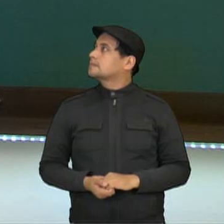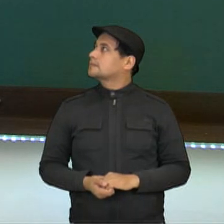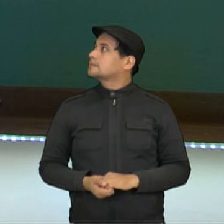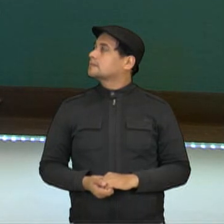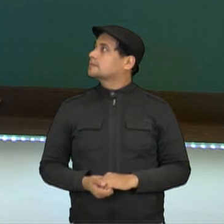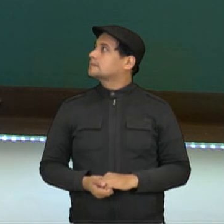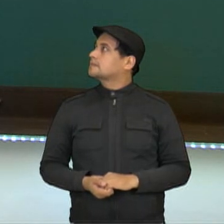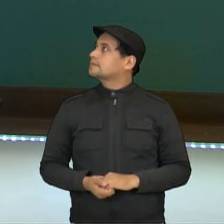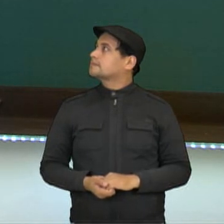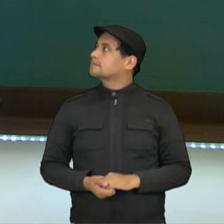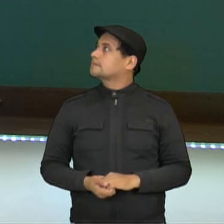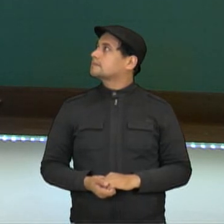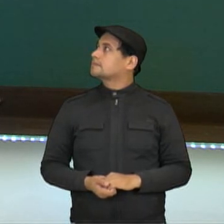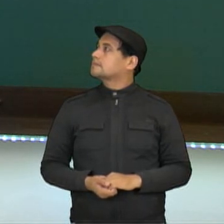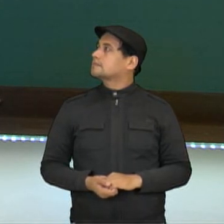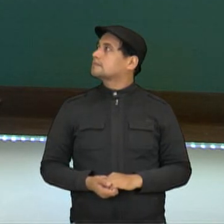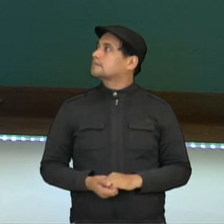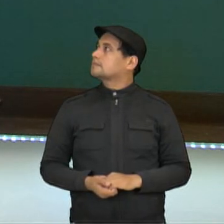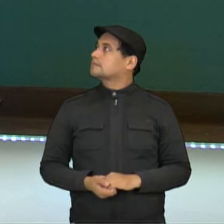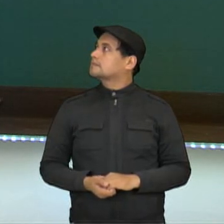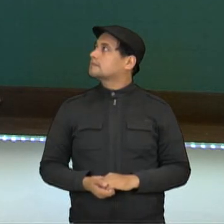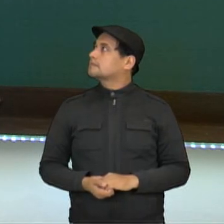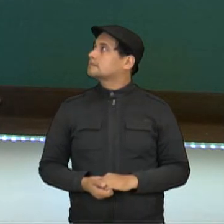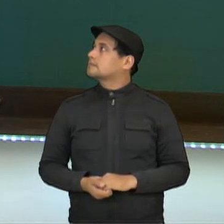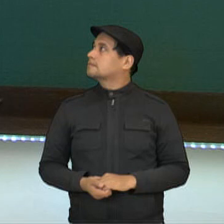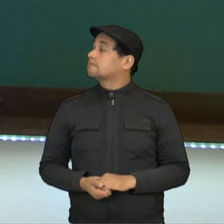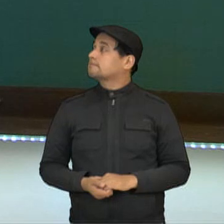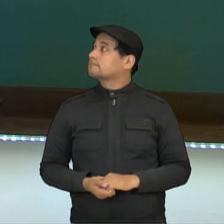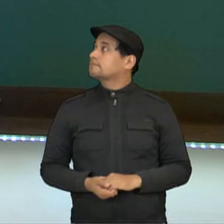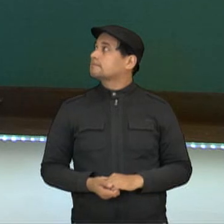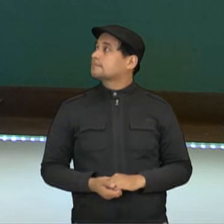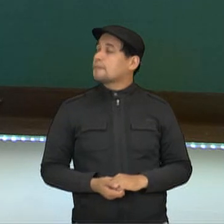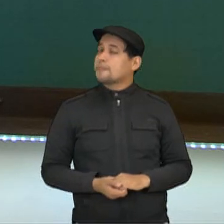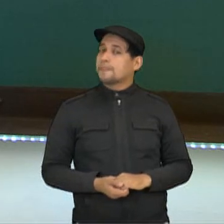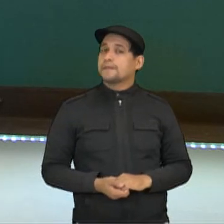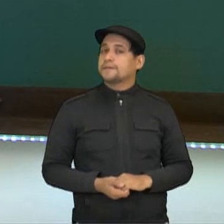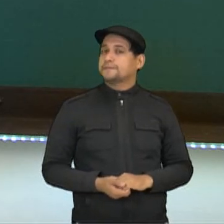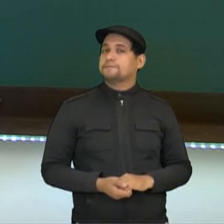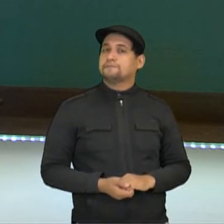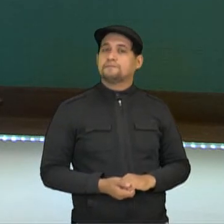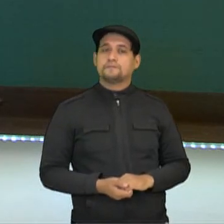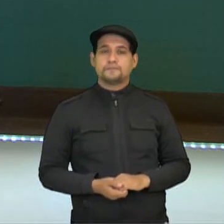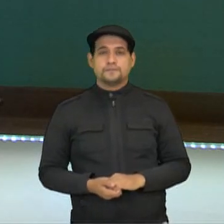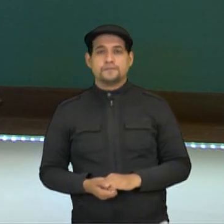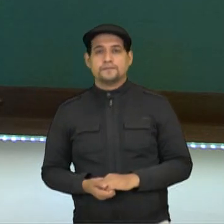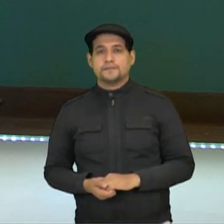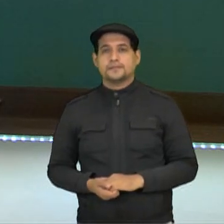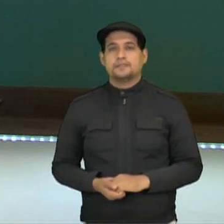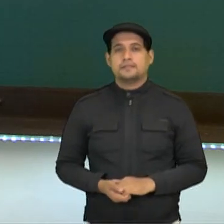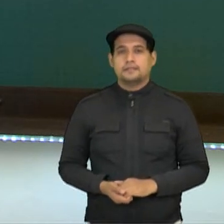kitchen, kitchen. E o último, apartment,